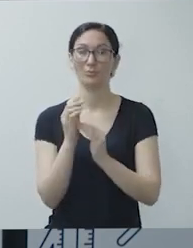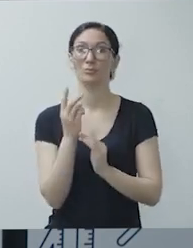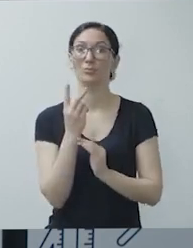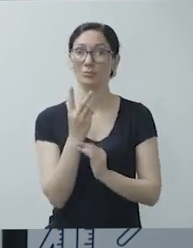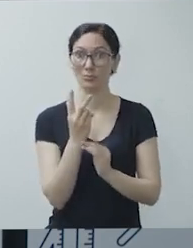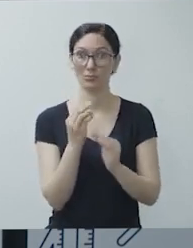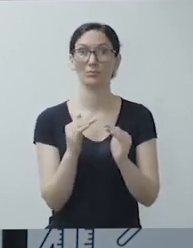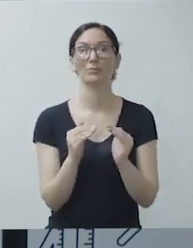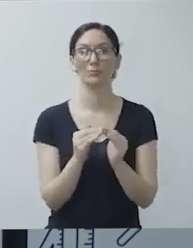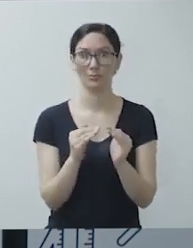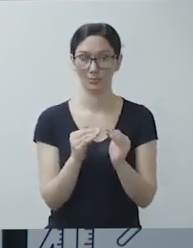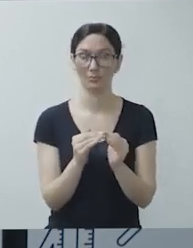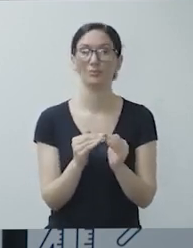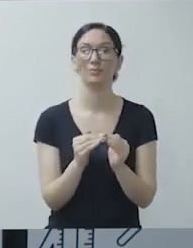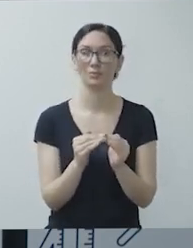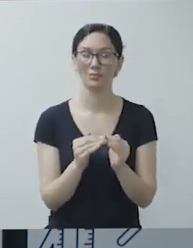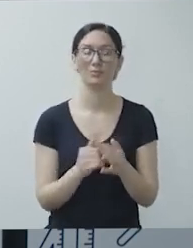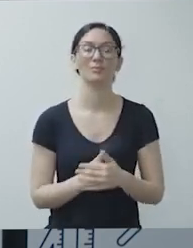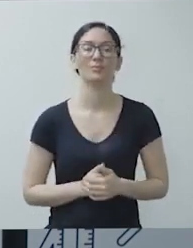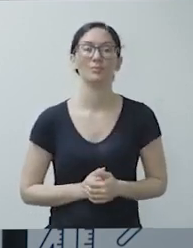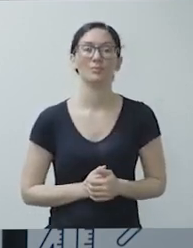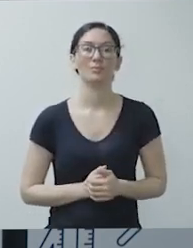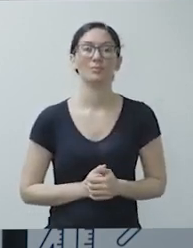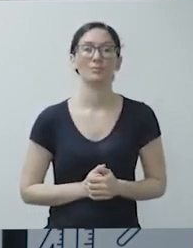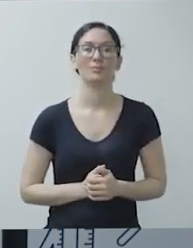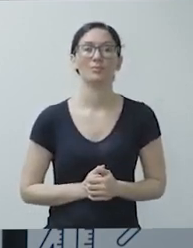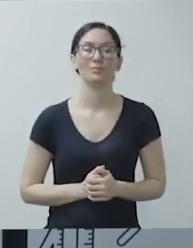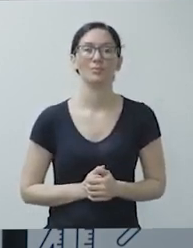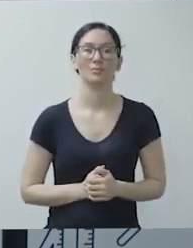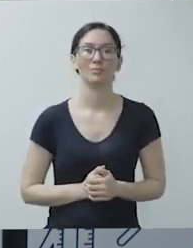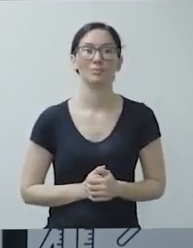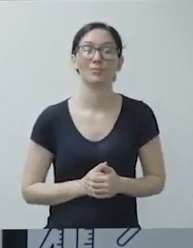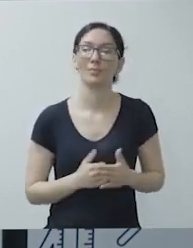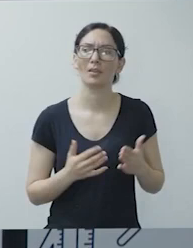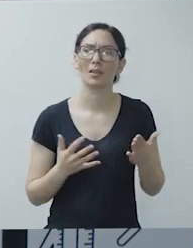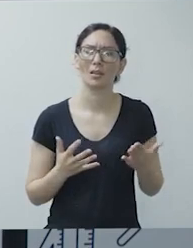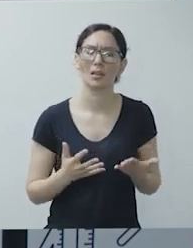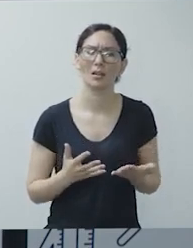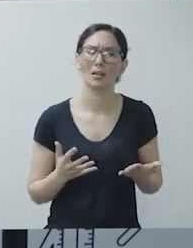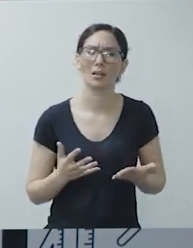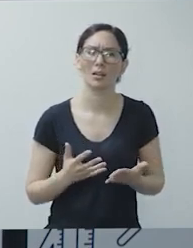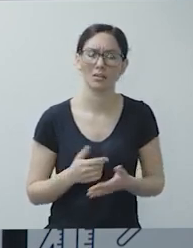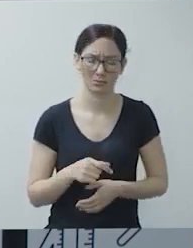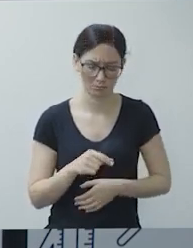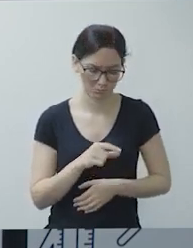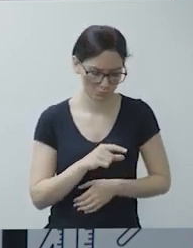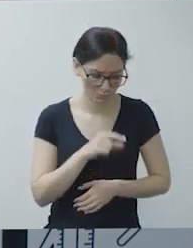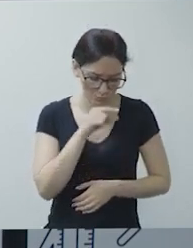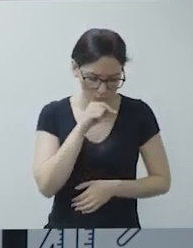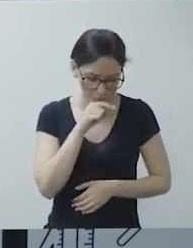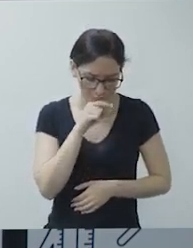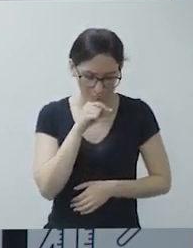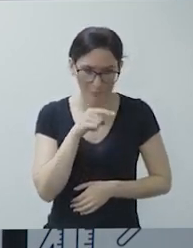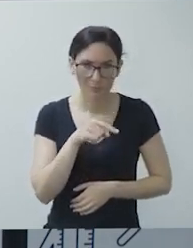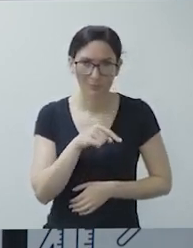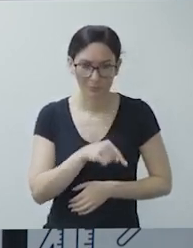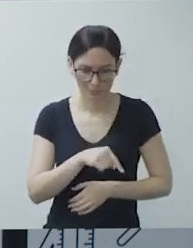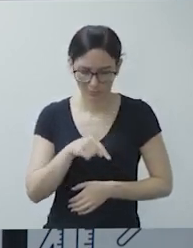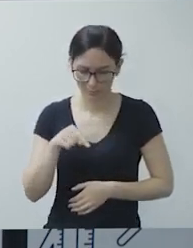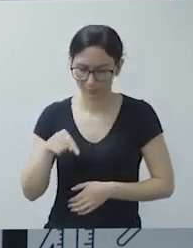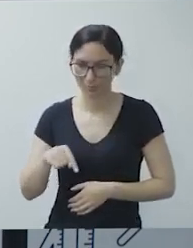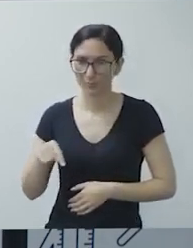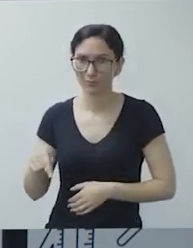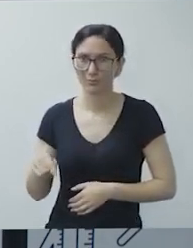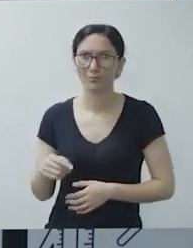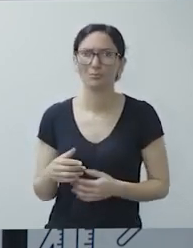casinhas. Representei com o número 2, certo? Agora, eu vou pegar, eu tenho duas vezes,